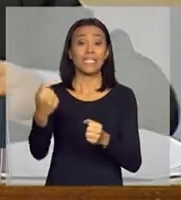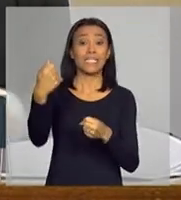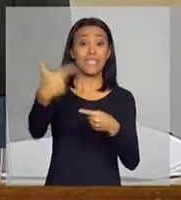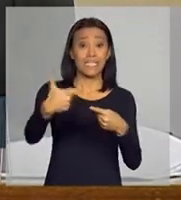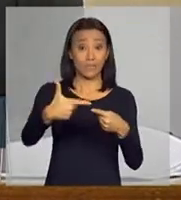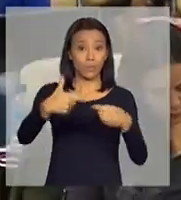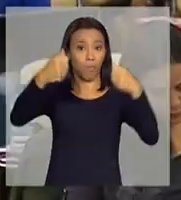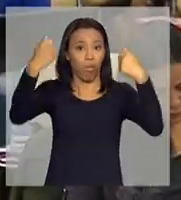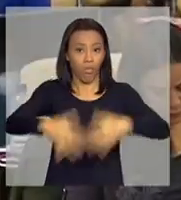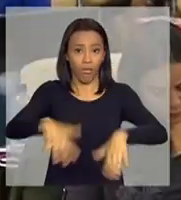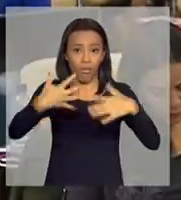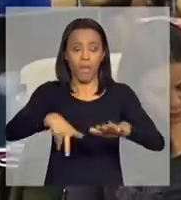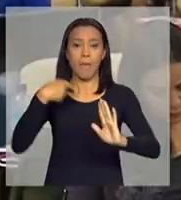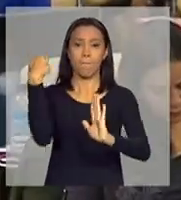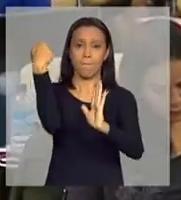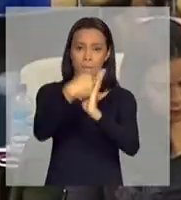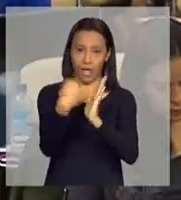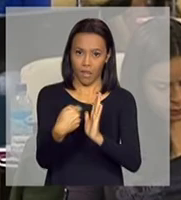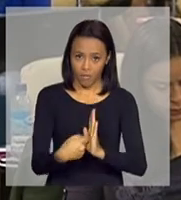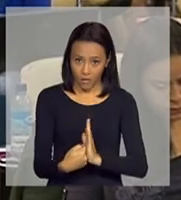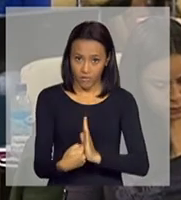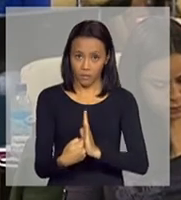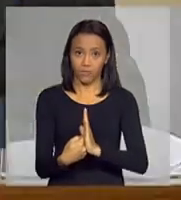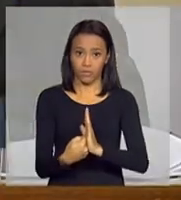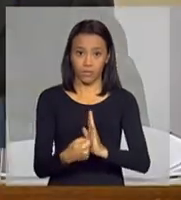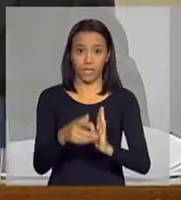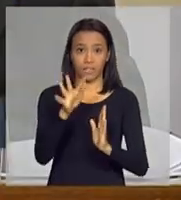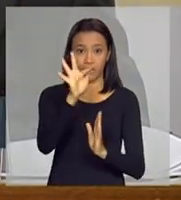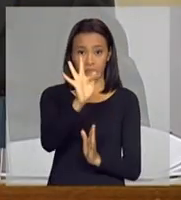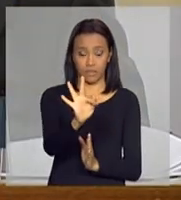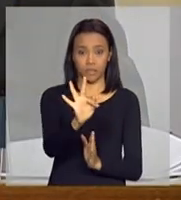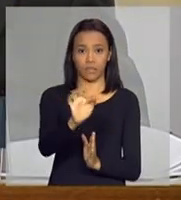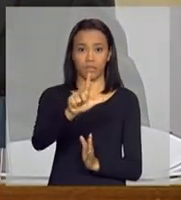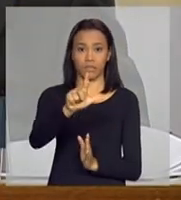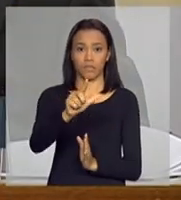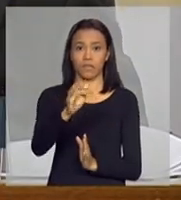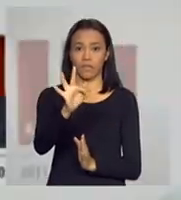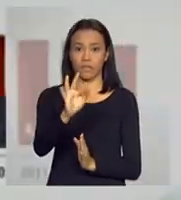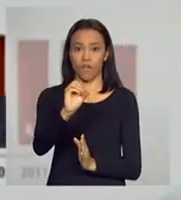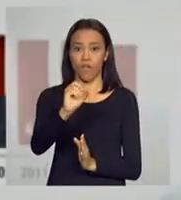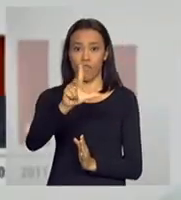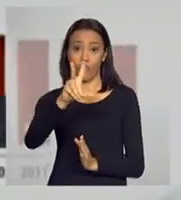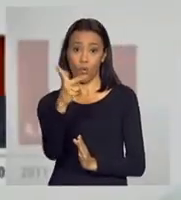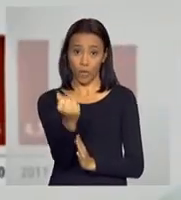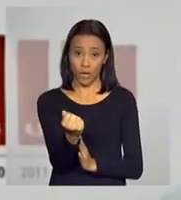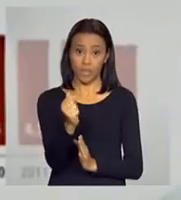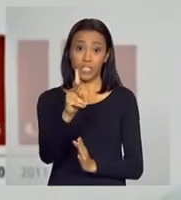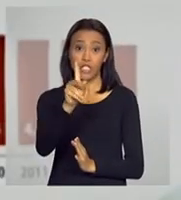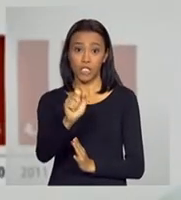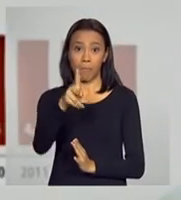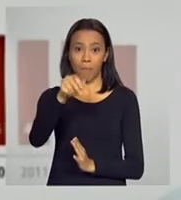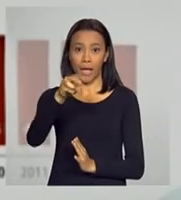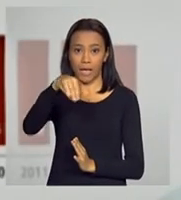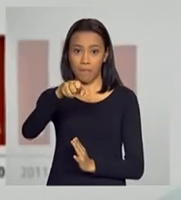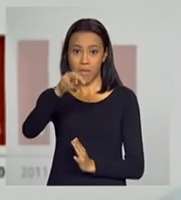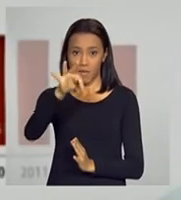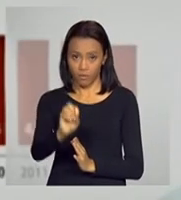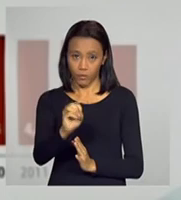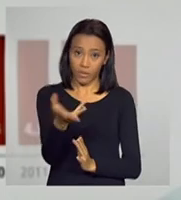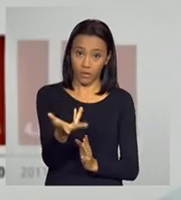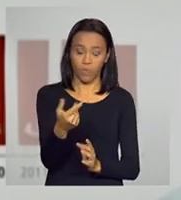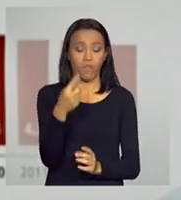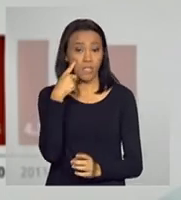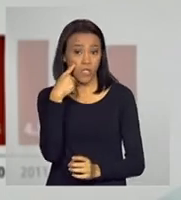despesa é com a folha de pagamentos e suas podem ver que como percentual do PIB e ela está estacionada